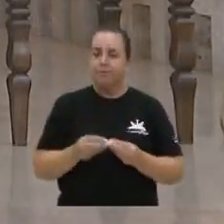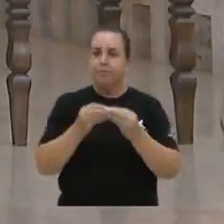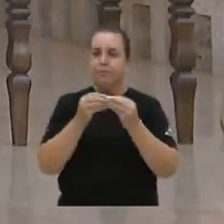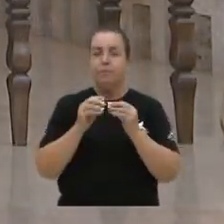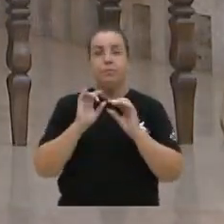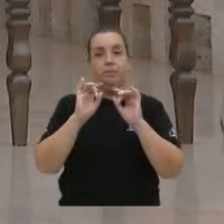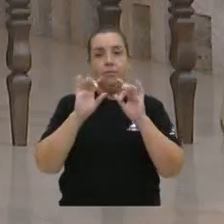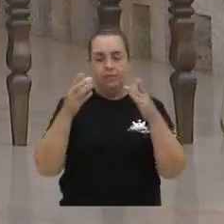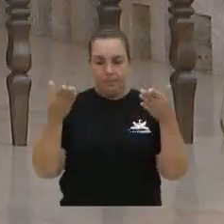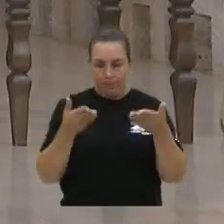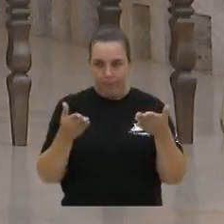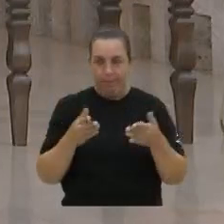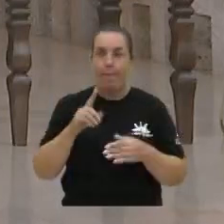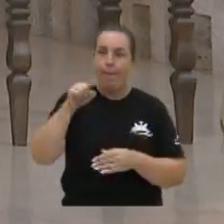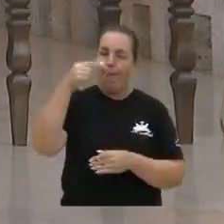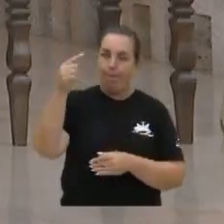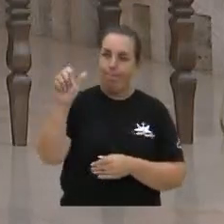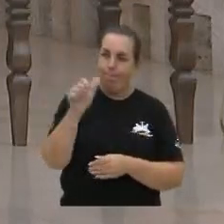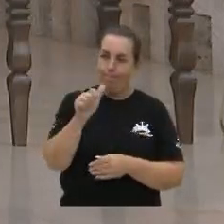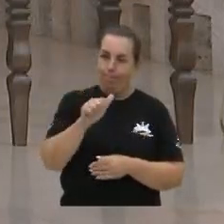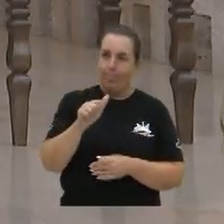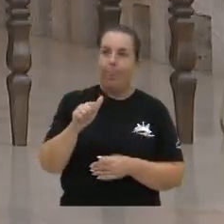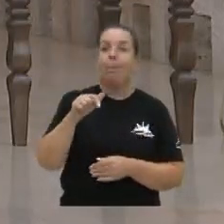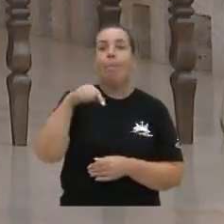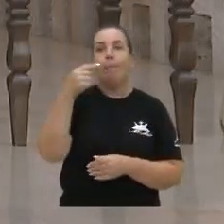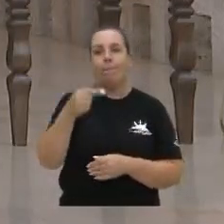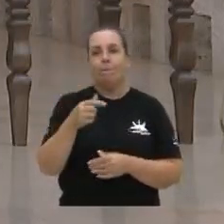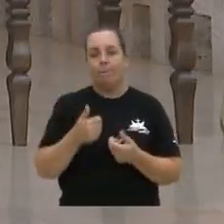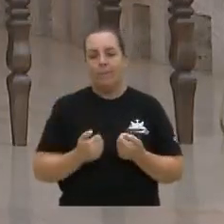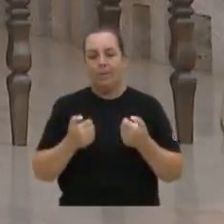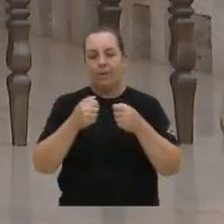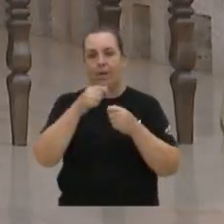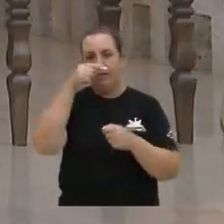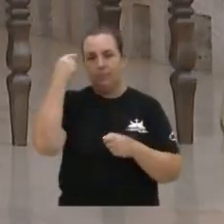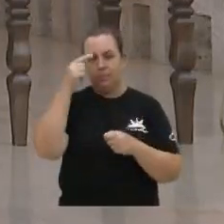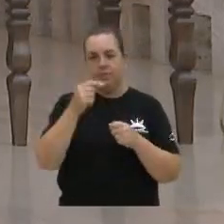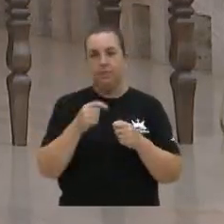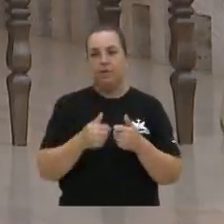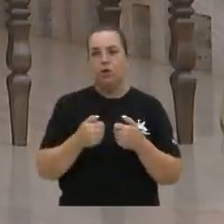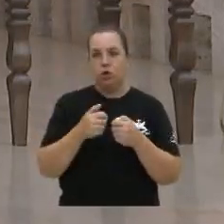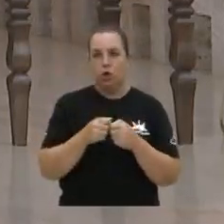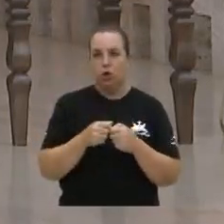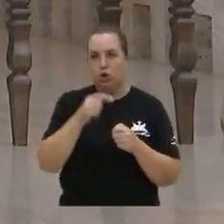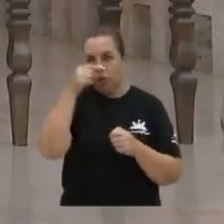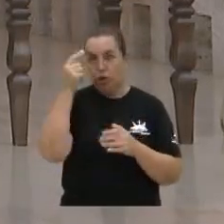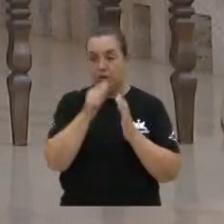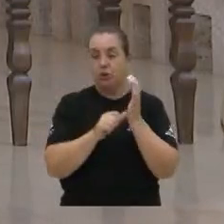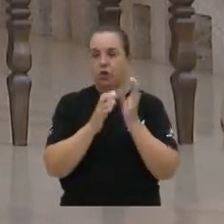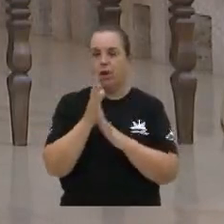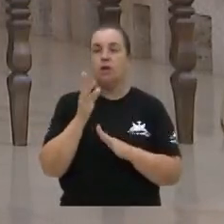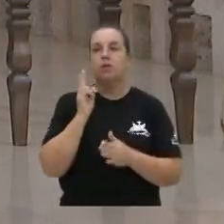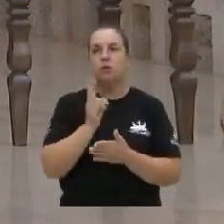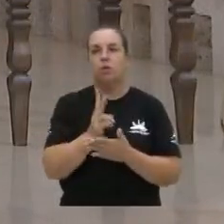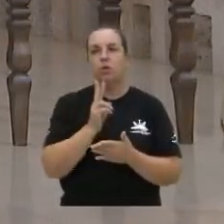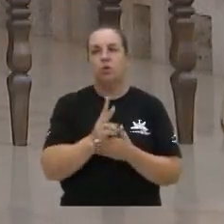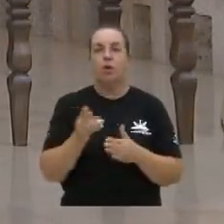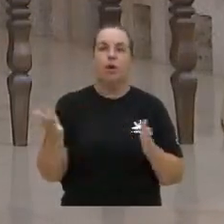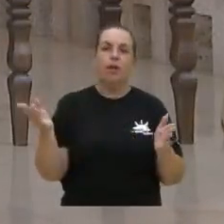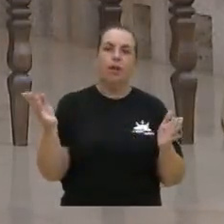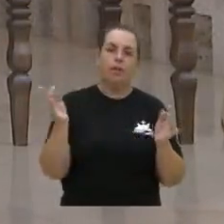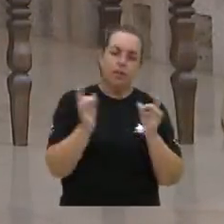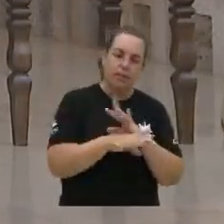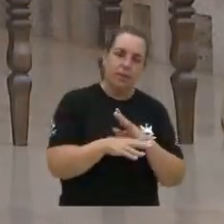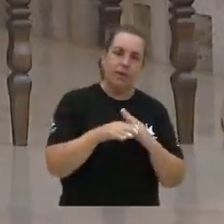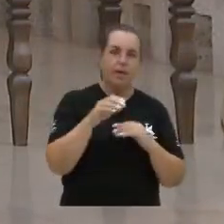agora, 8 horas, depois às 11, depois o Terço das Santas Chagas, eu continuo na pregação, encerramento às